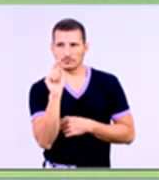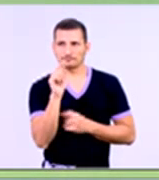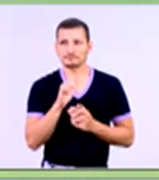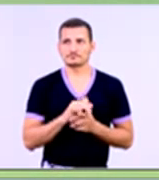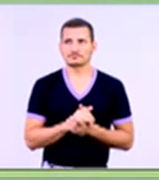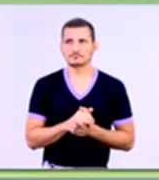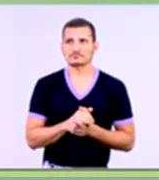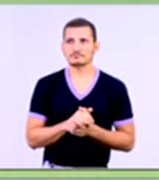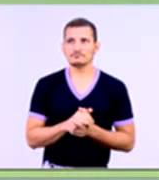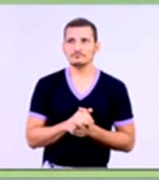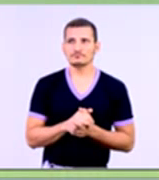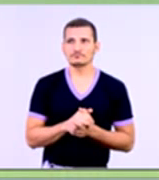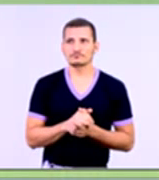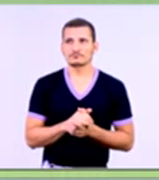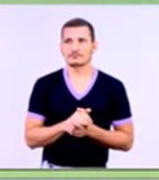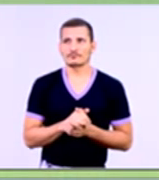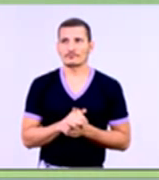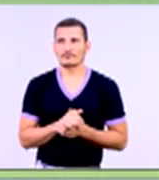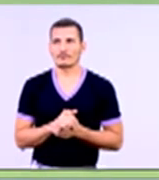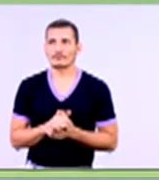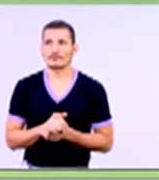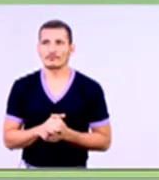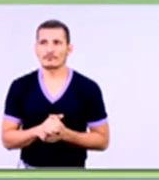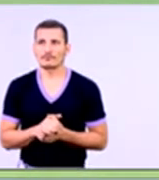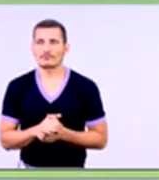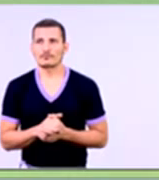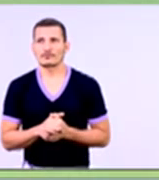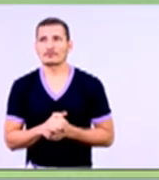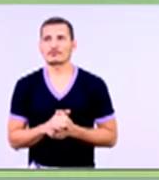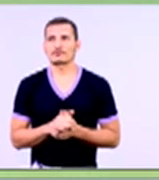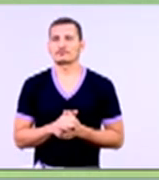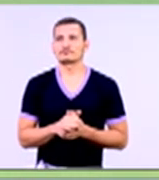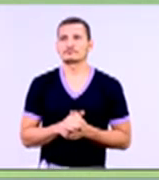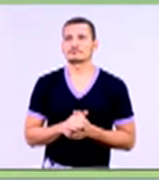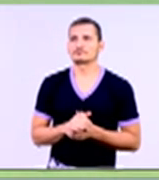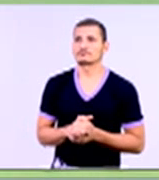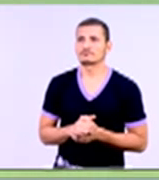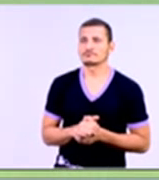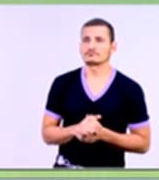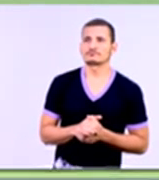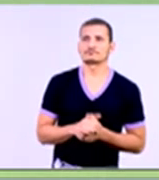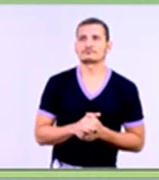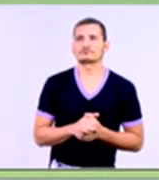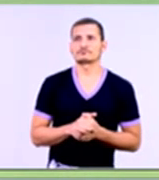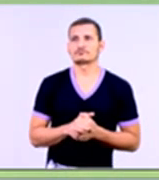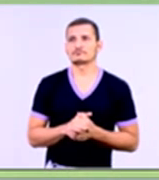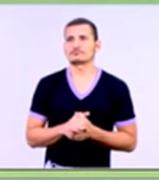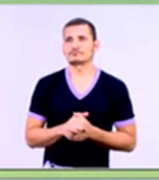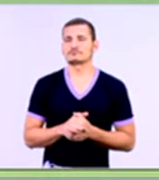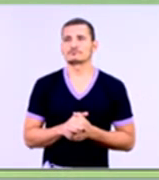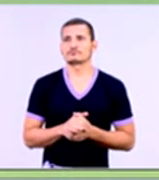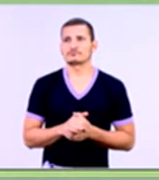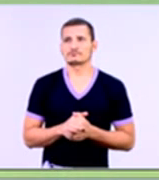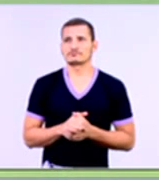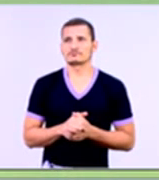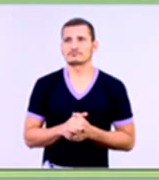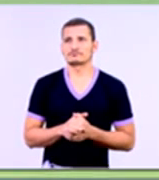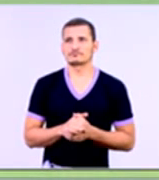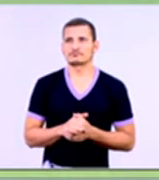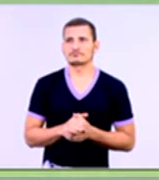lado declara o tipo de renderização que eu quero que este botão tenha. Então, se eu colocar a declaração do